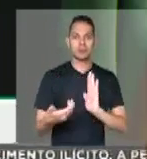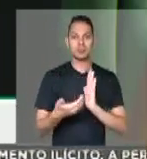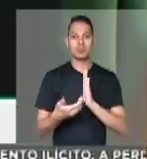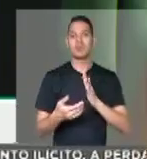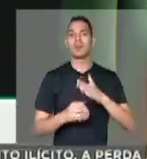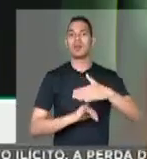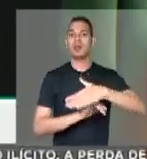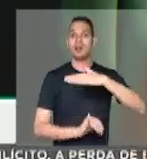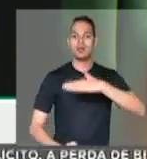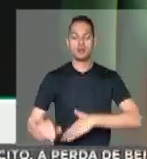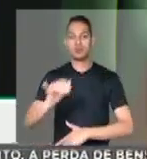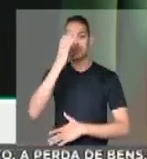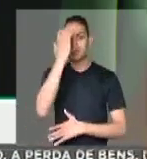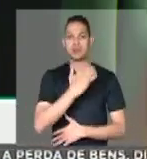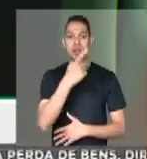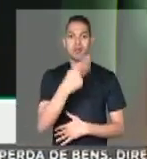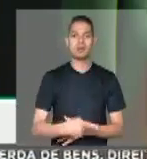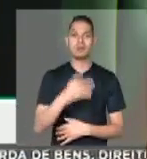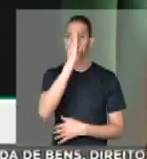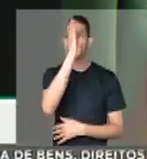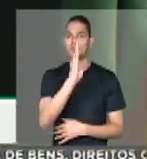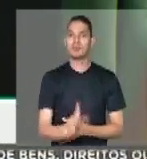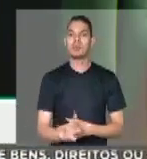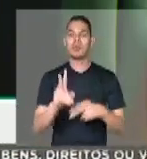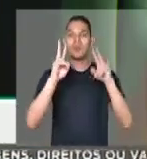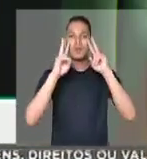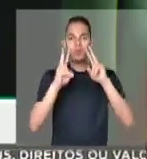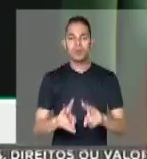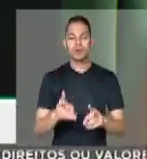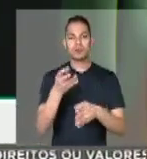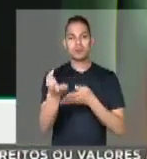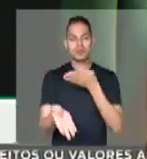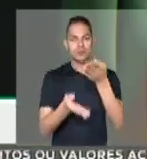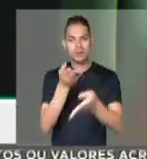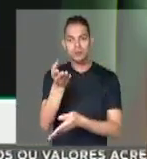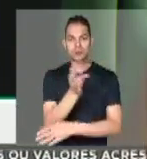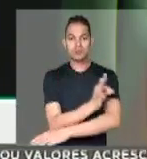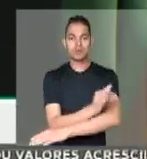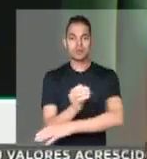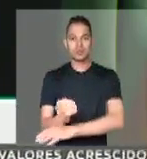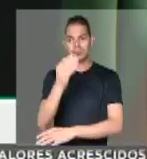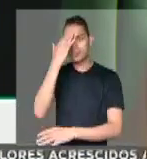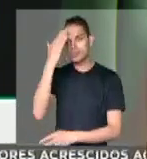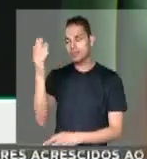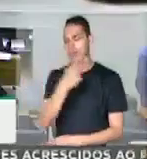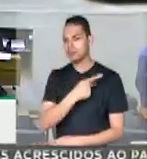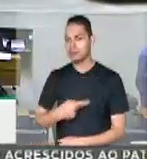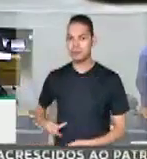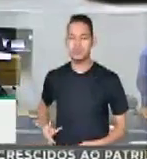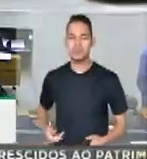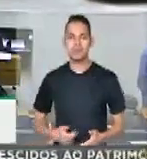quem eu acredito, possam começar a olhar com mais atenção o meu estado de Tocantins. Obrigado, senhor presidente. Presidente.